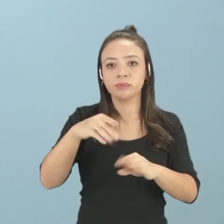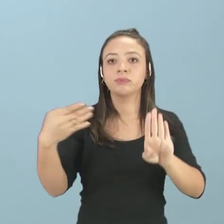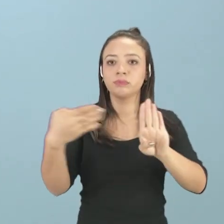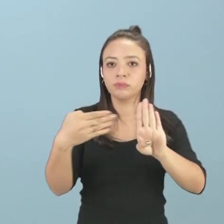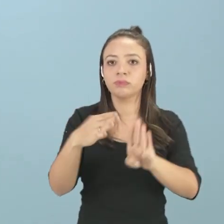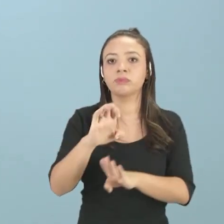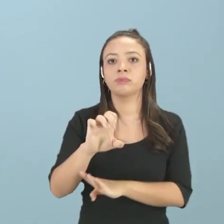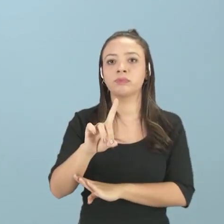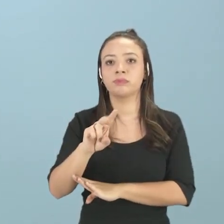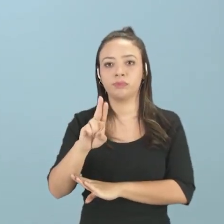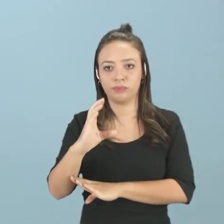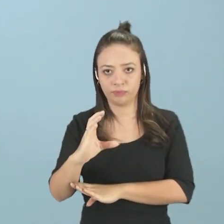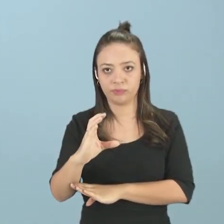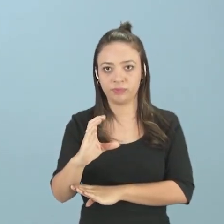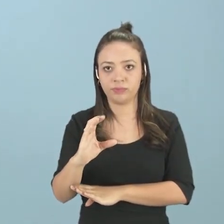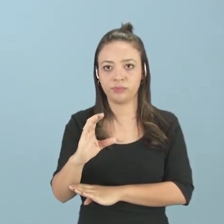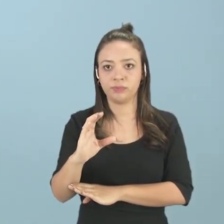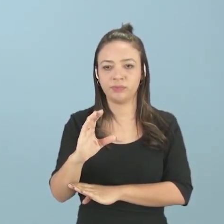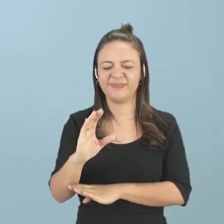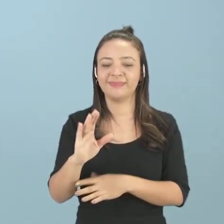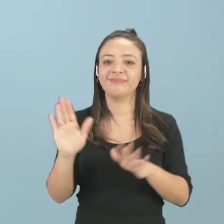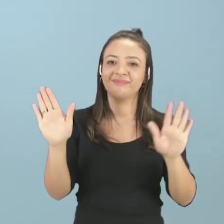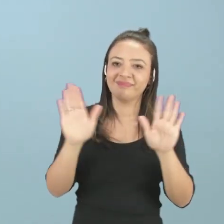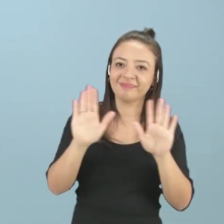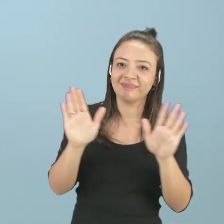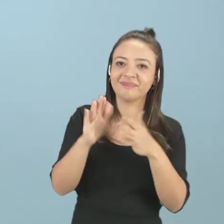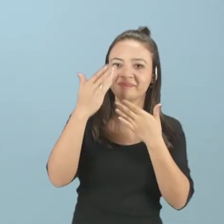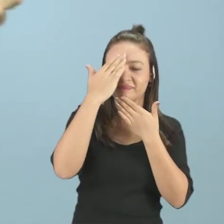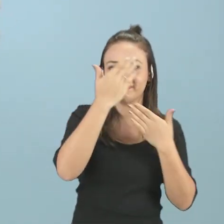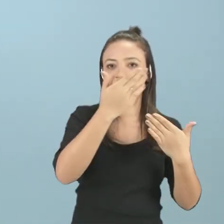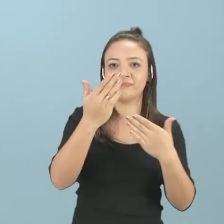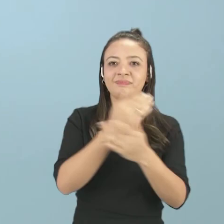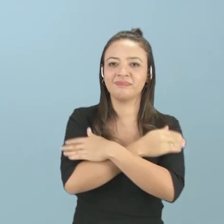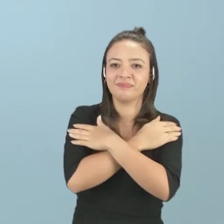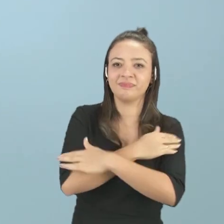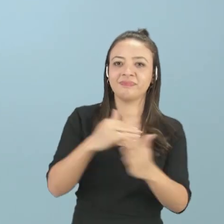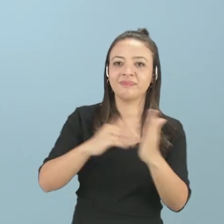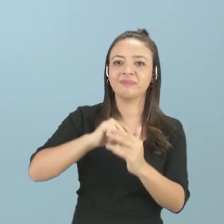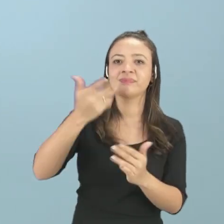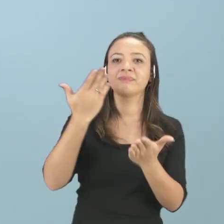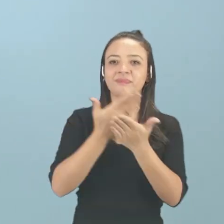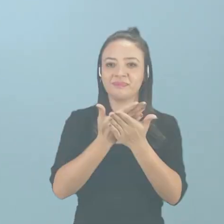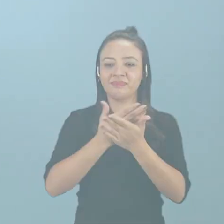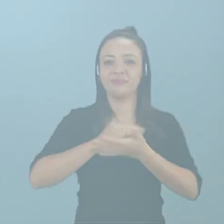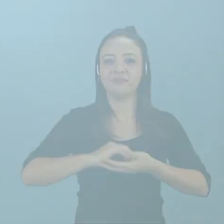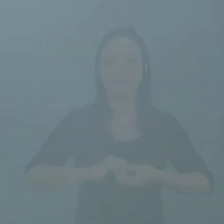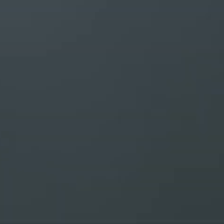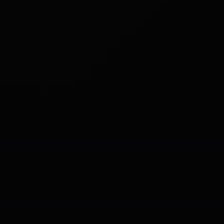plataforma da Eduque. Por aqui me despeço, agradeço a todos, um abraço e até a próxima aula.